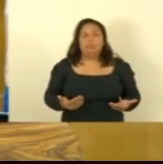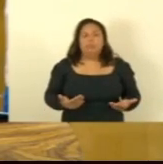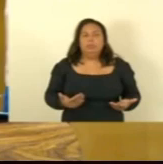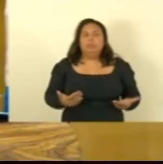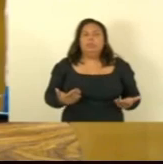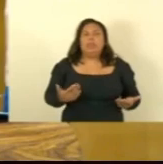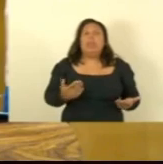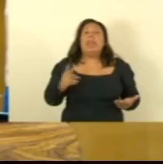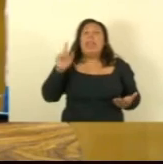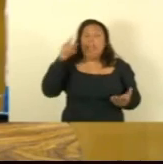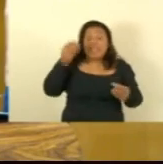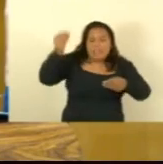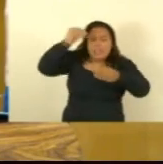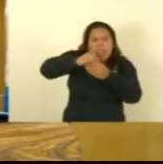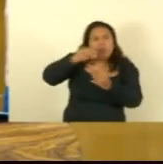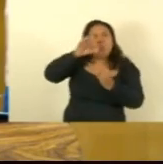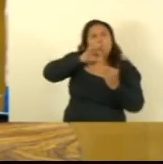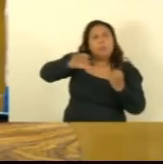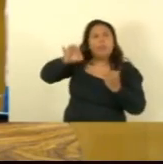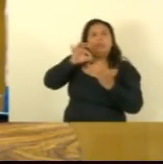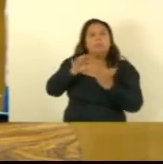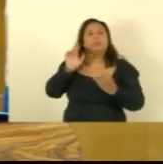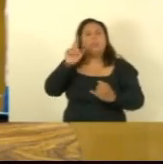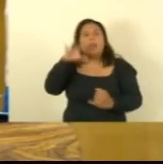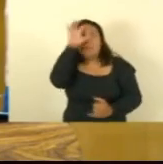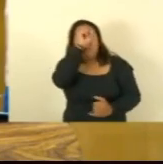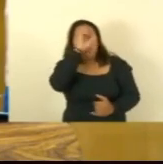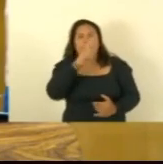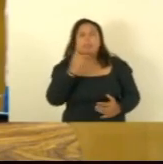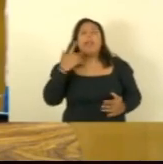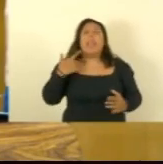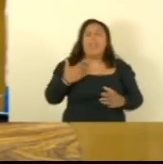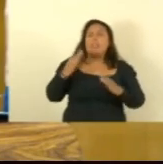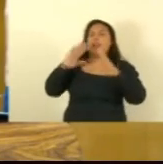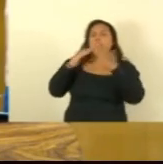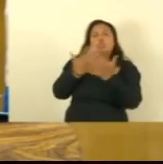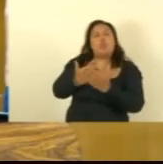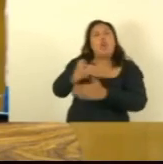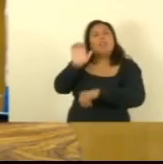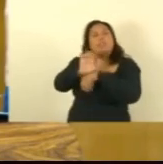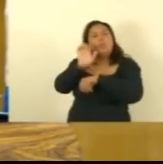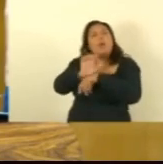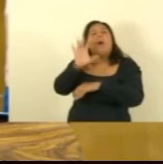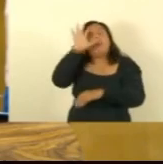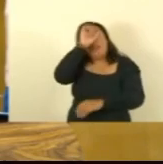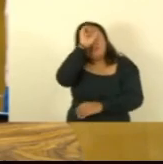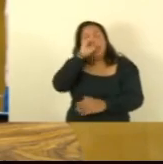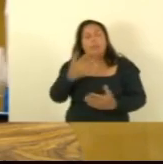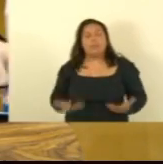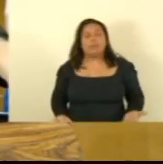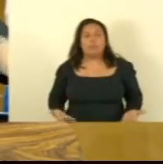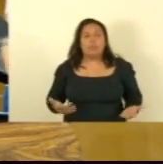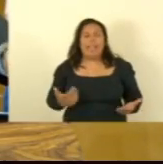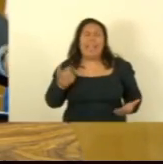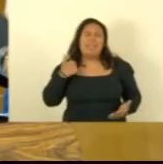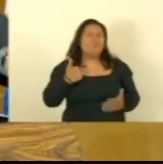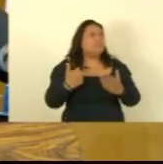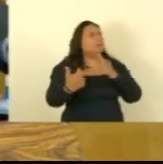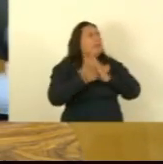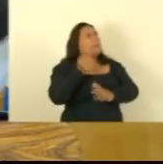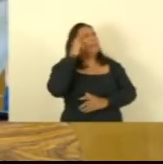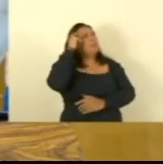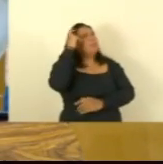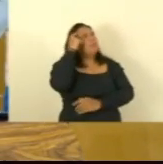É no IFES que ele está aprendendo. É na escola estadual que ele está aprendendo. Então eu me pergunto,